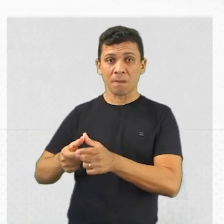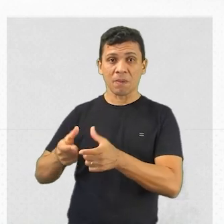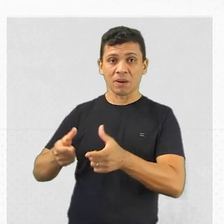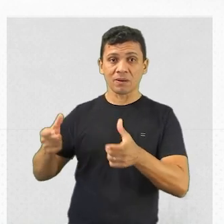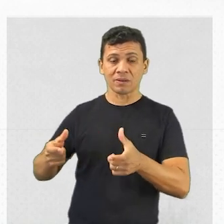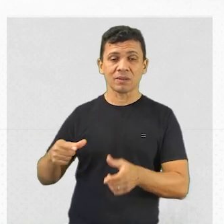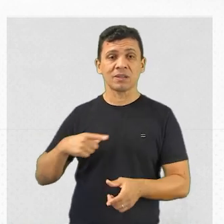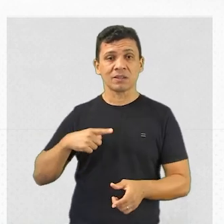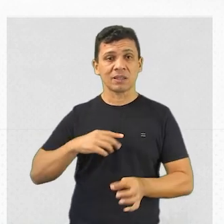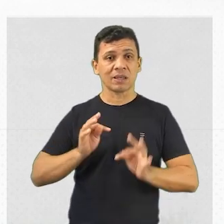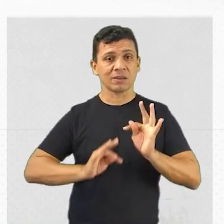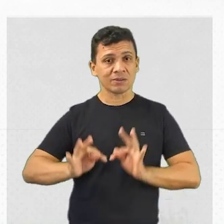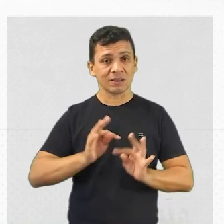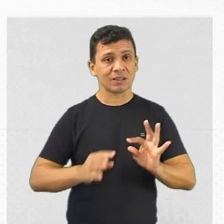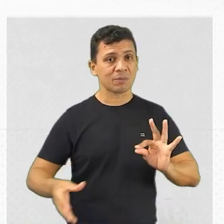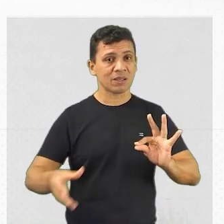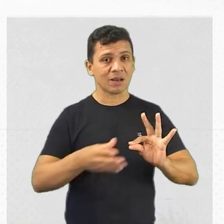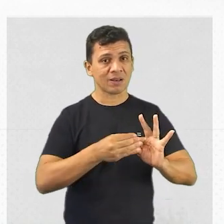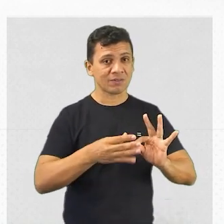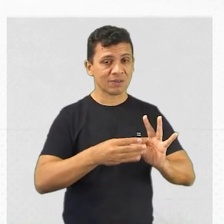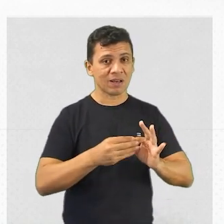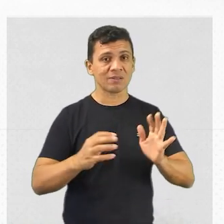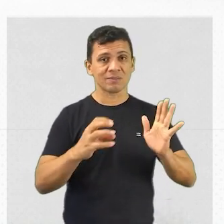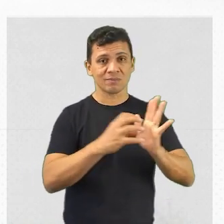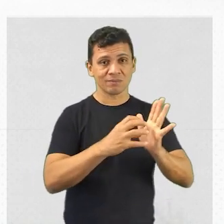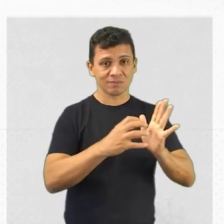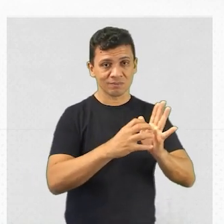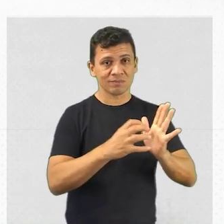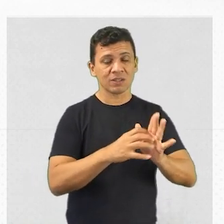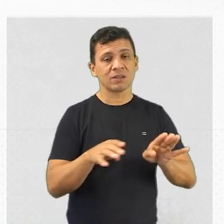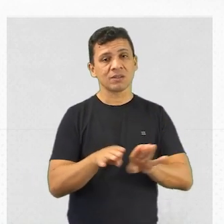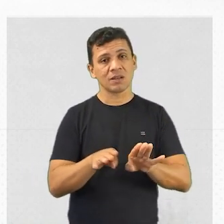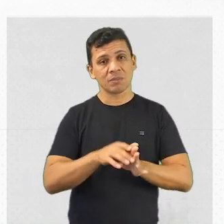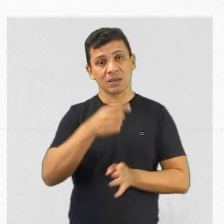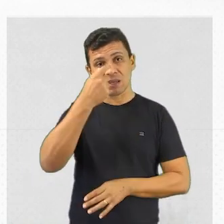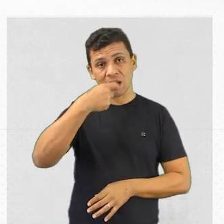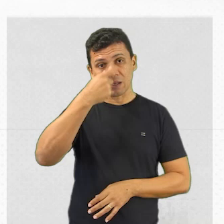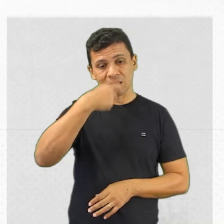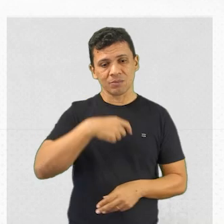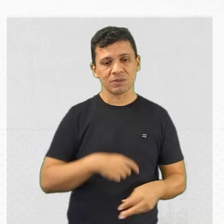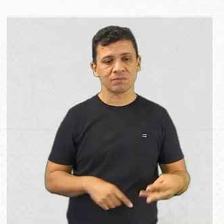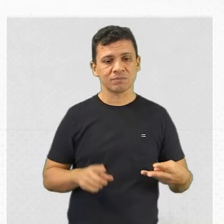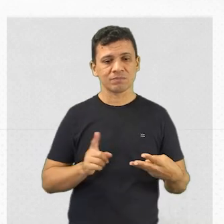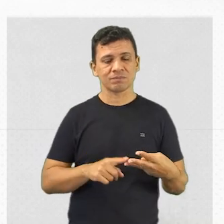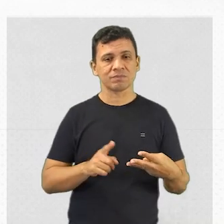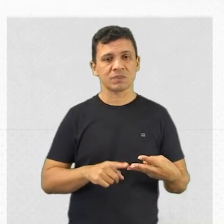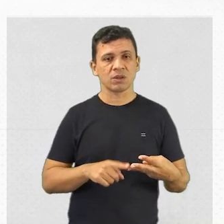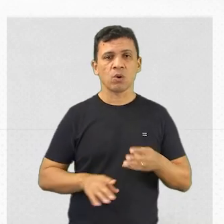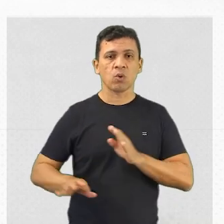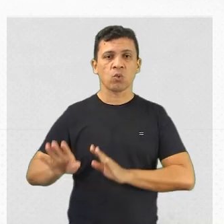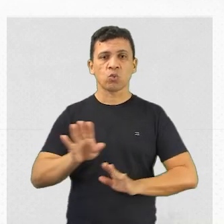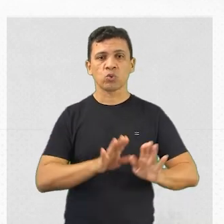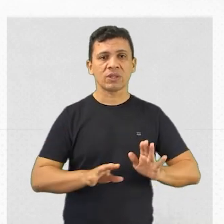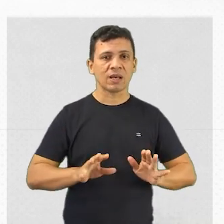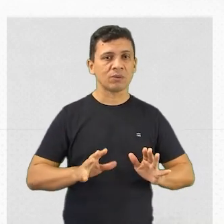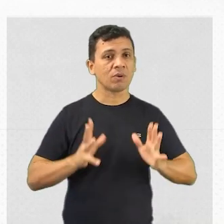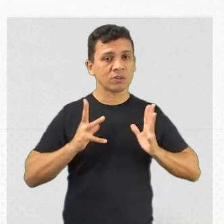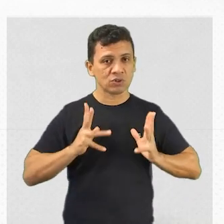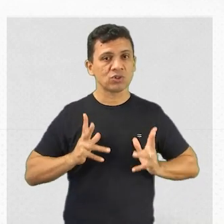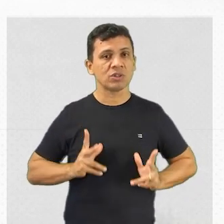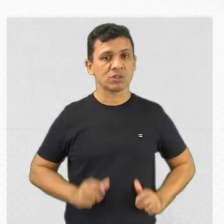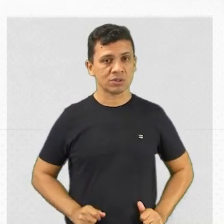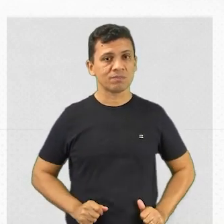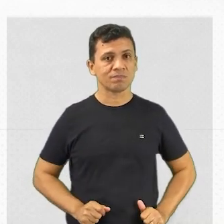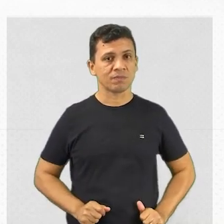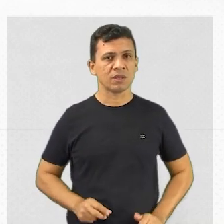da AIDS, no tratamento de doenças relacionadas ao HIV e também da gripe. E, além disso, nós temos o cuidado com a higiene, né,